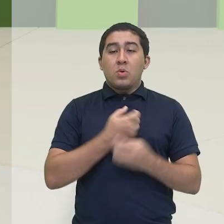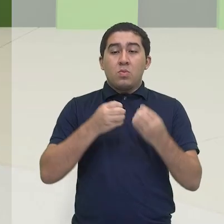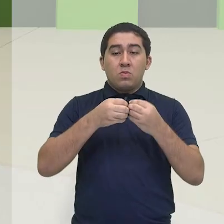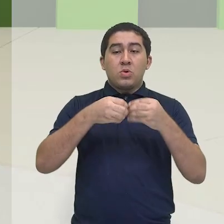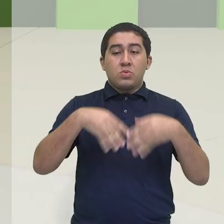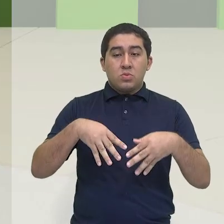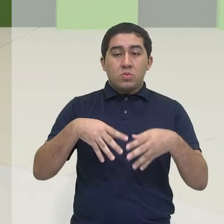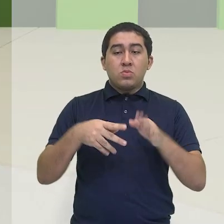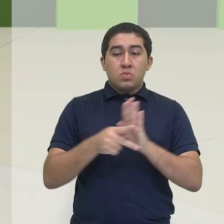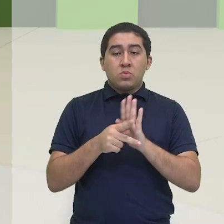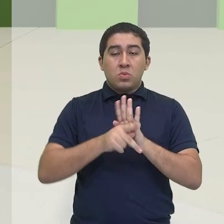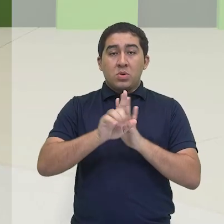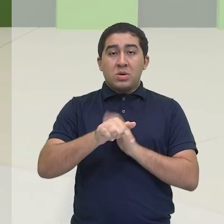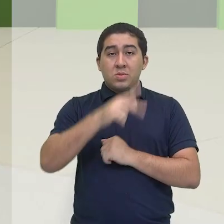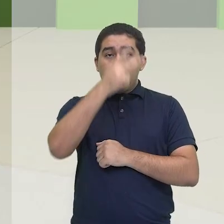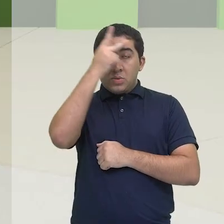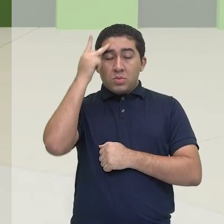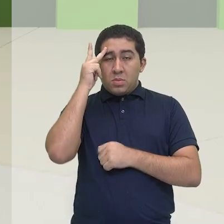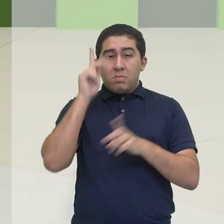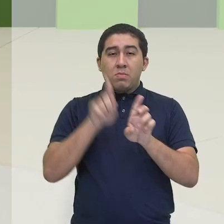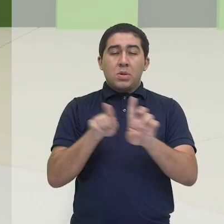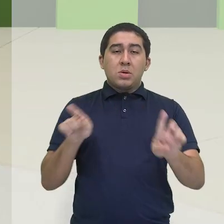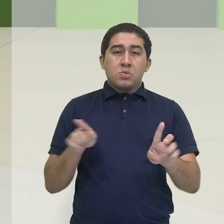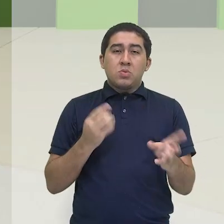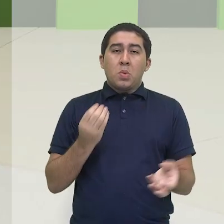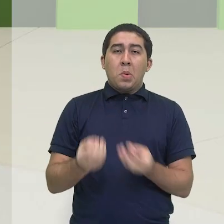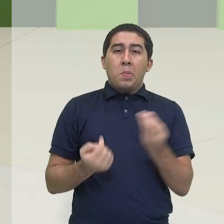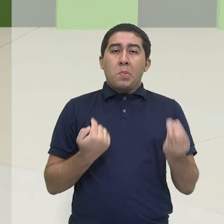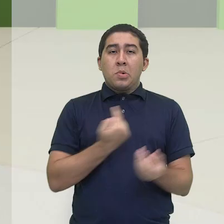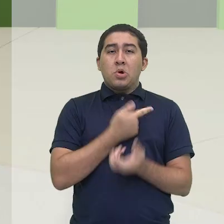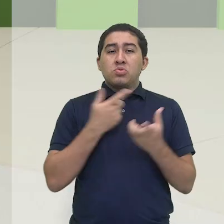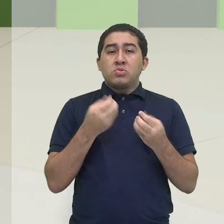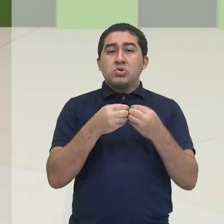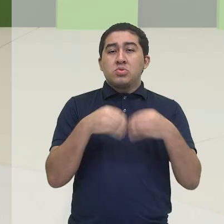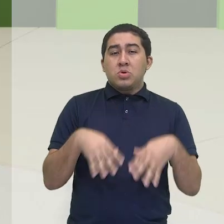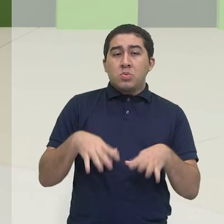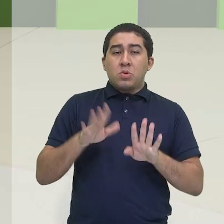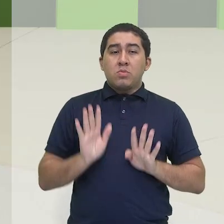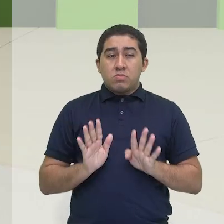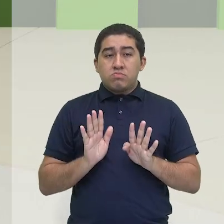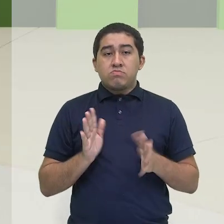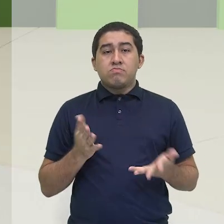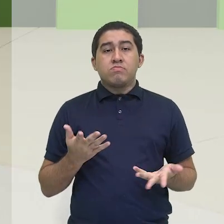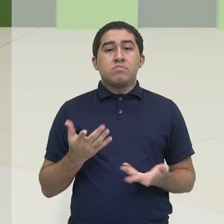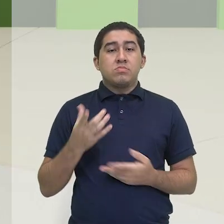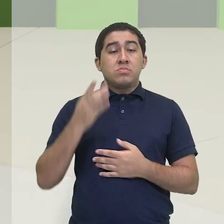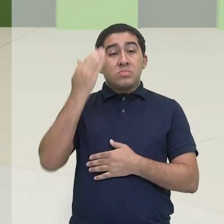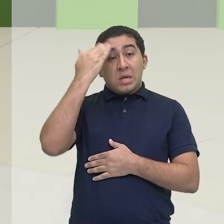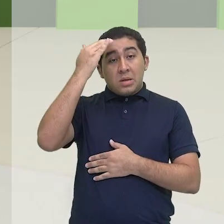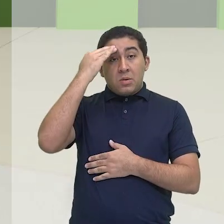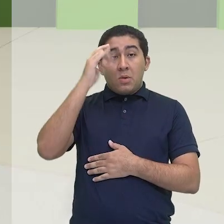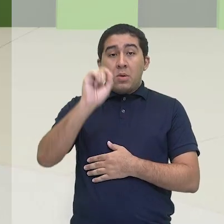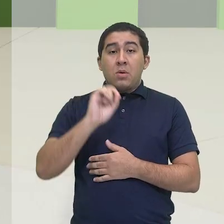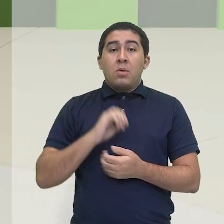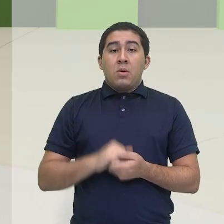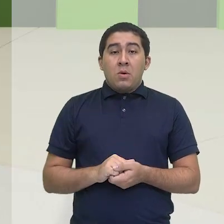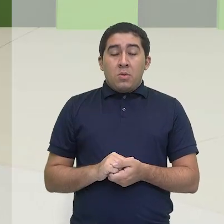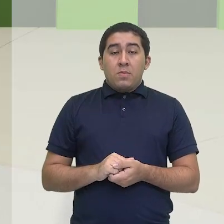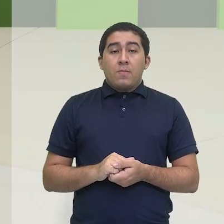prejudicando essas pessoas. E de que maneira, que a gente acaba prejudicando? Através de